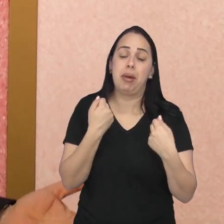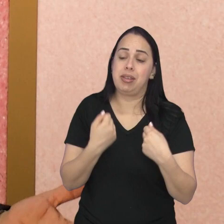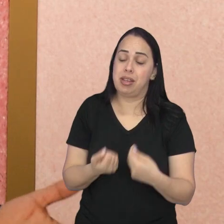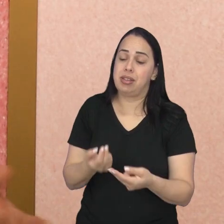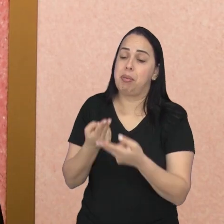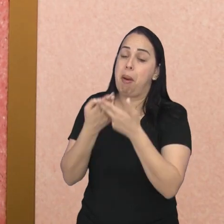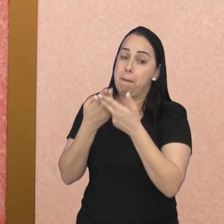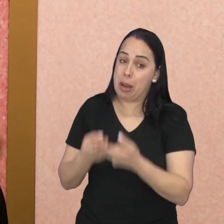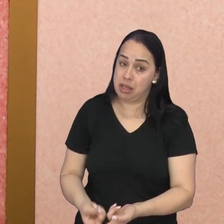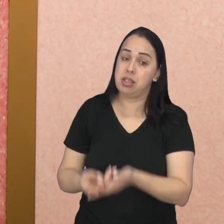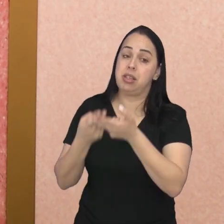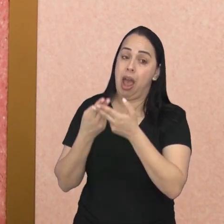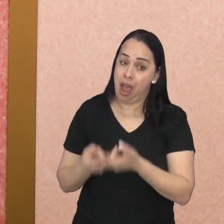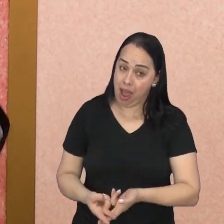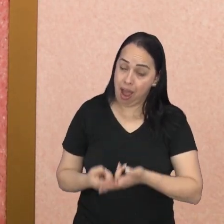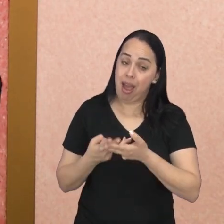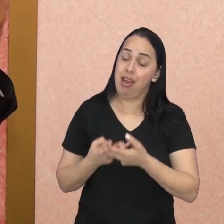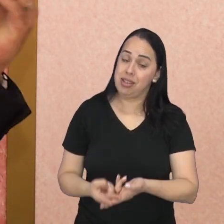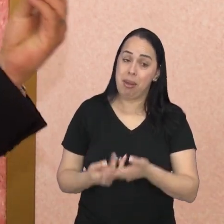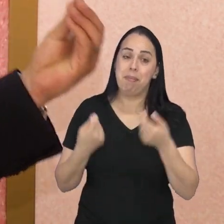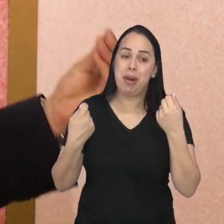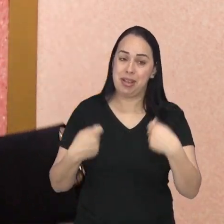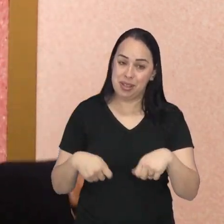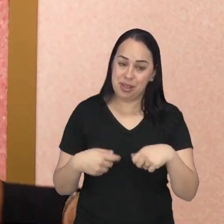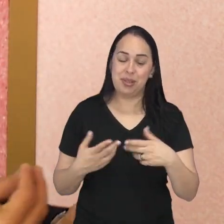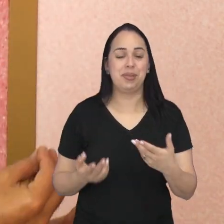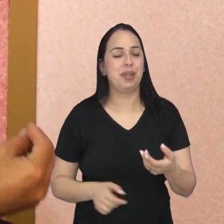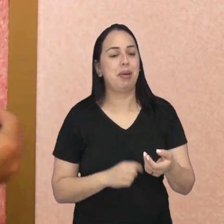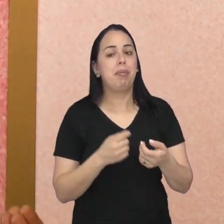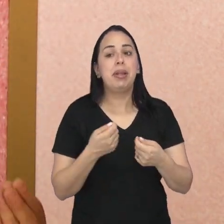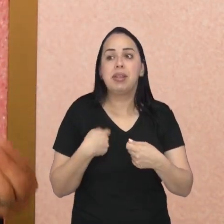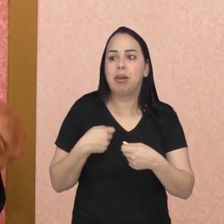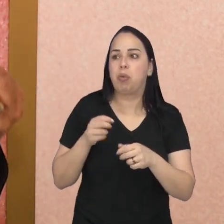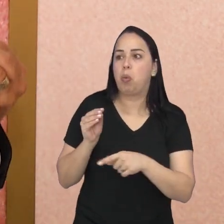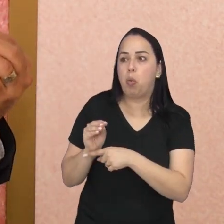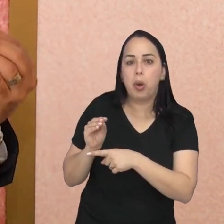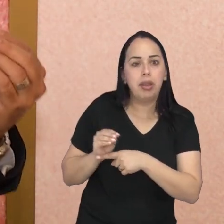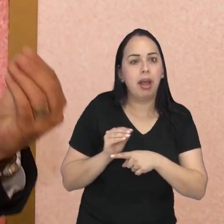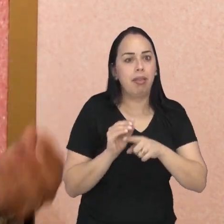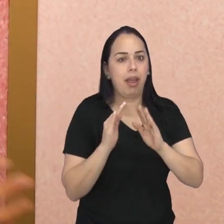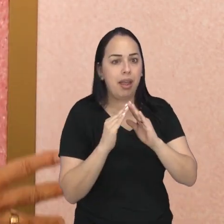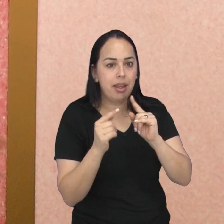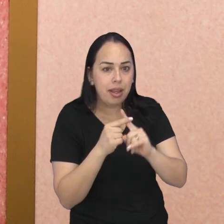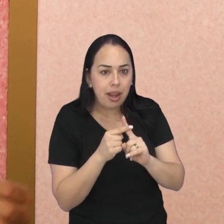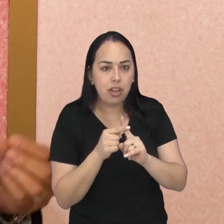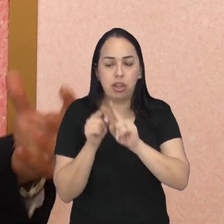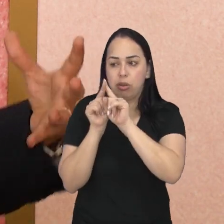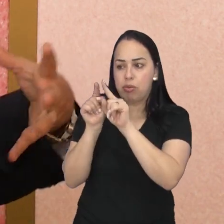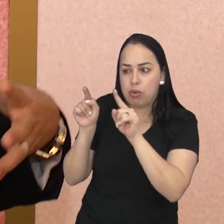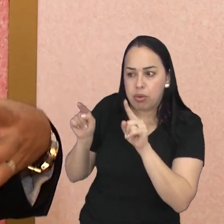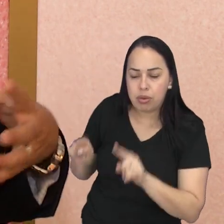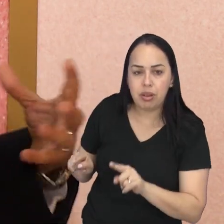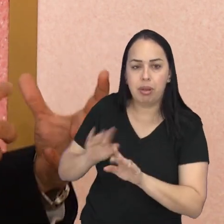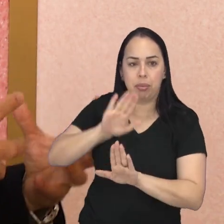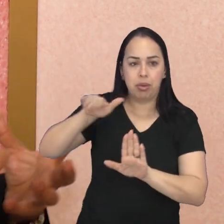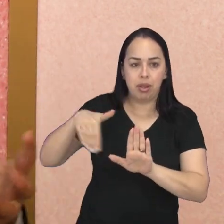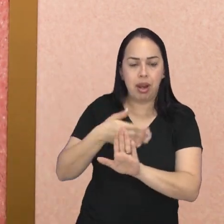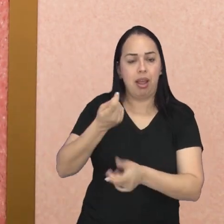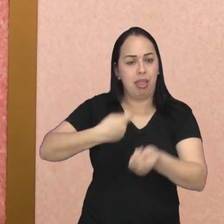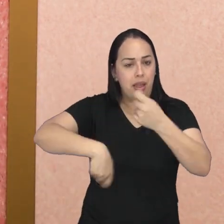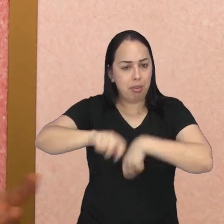uma paciência com todo mundo, a gente tem que administrar tudo isso aqui. Nós temos funcionários, nós temos toda uma